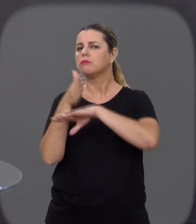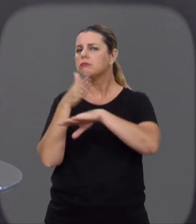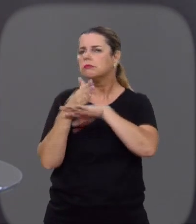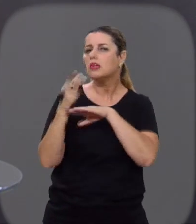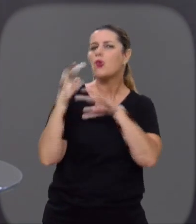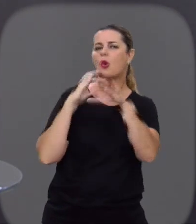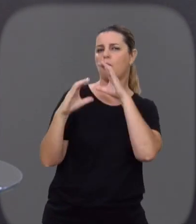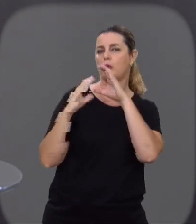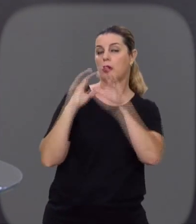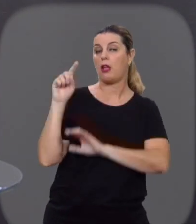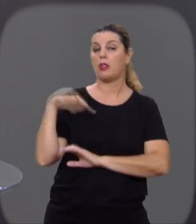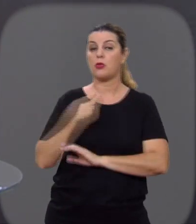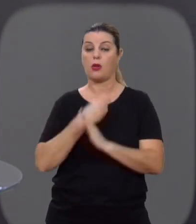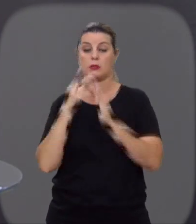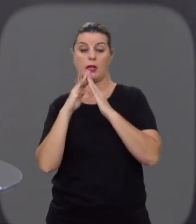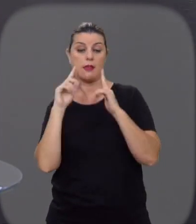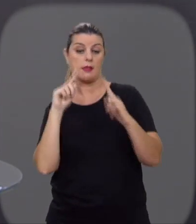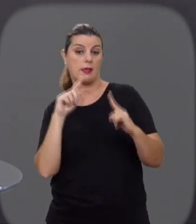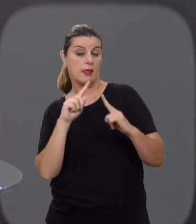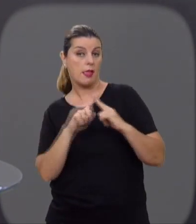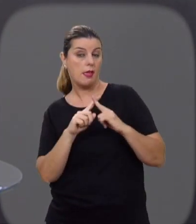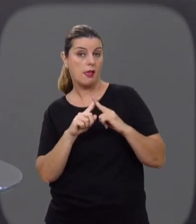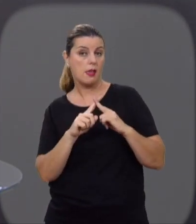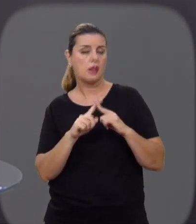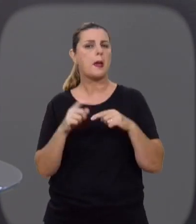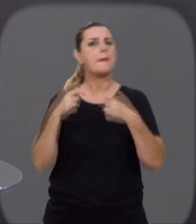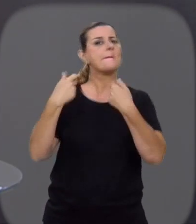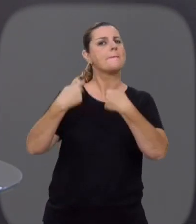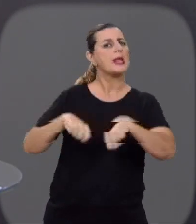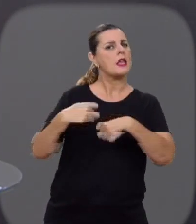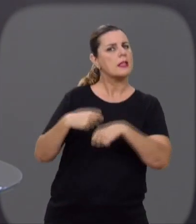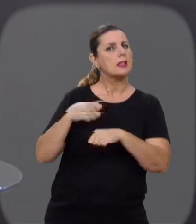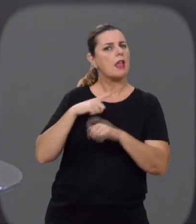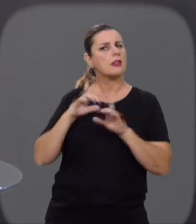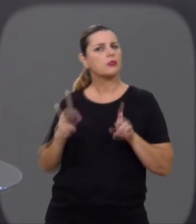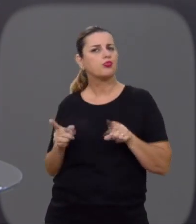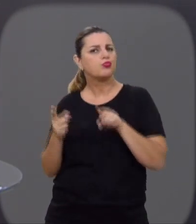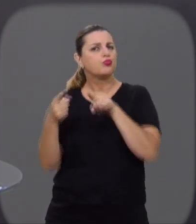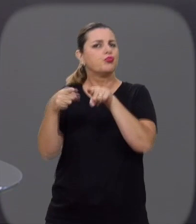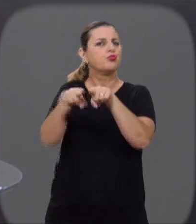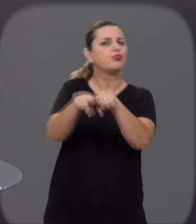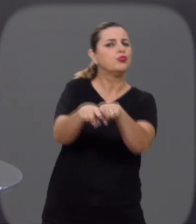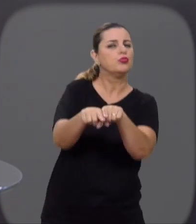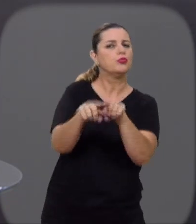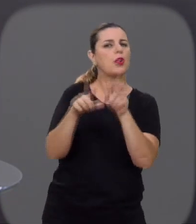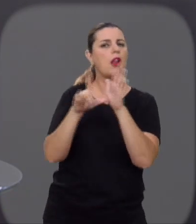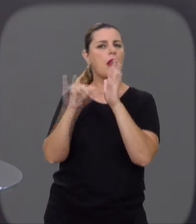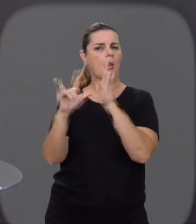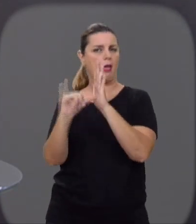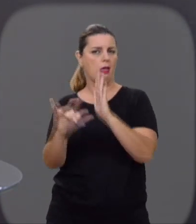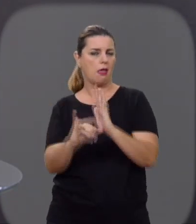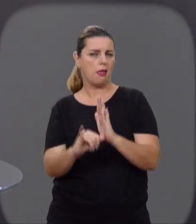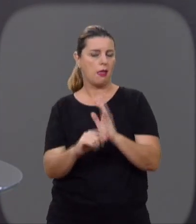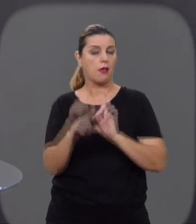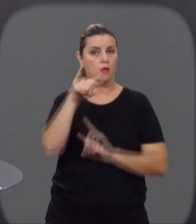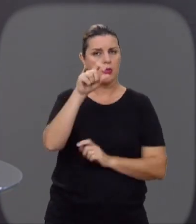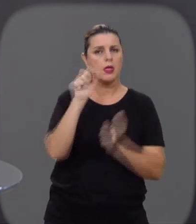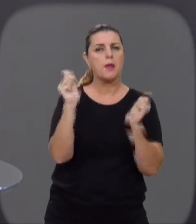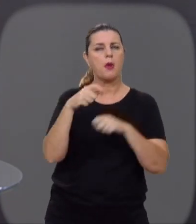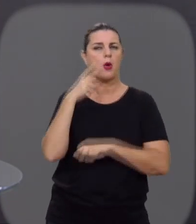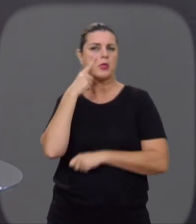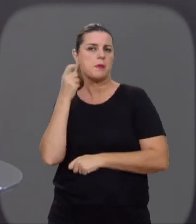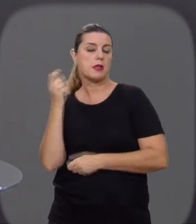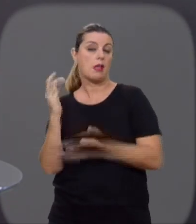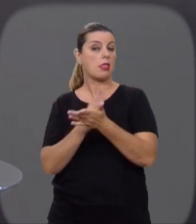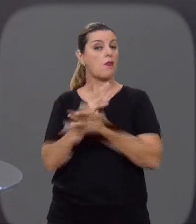comunicação. Nossas igrejas, elas precisam andar de acordo com as leis e assim, por isso você deve perceber